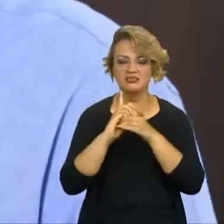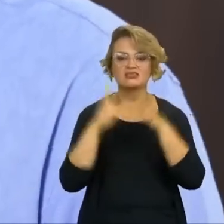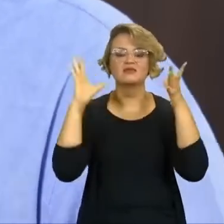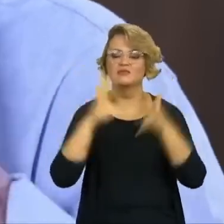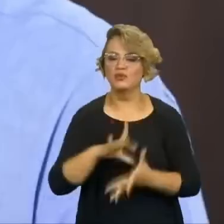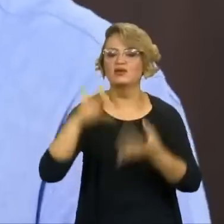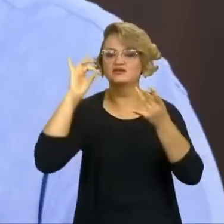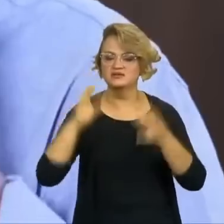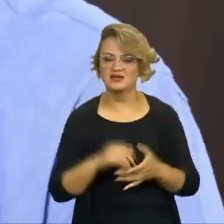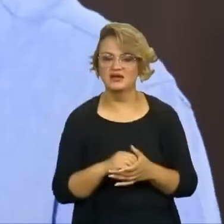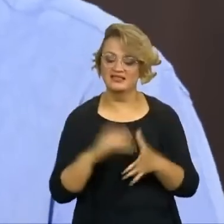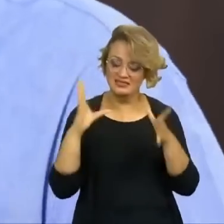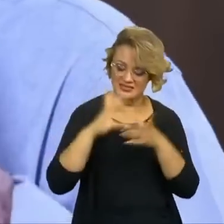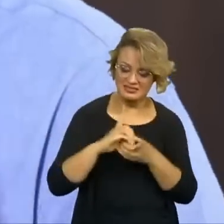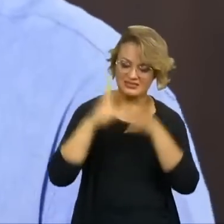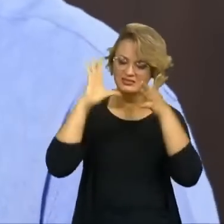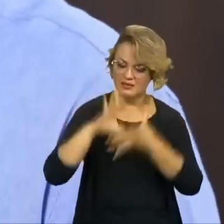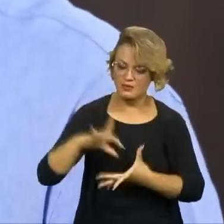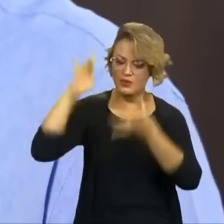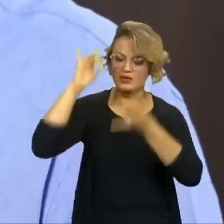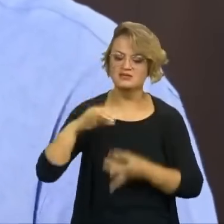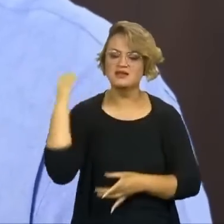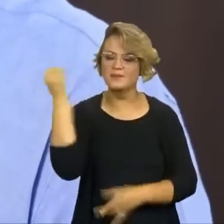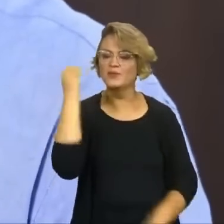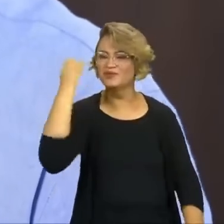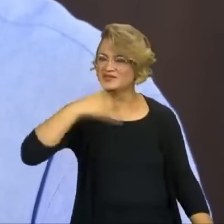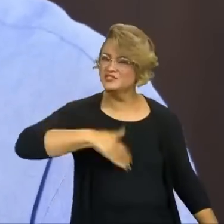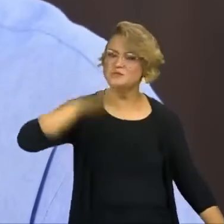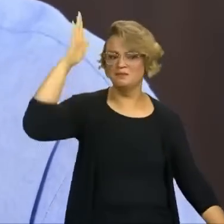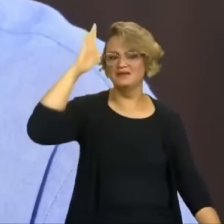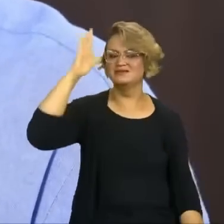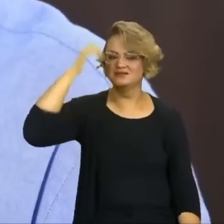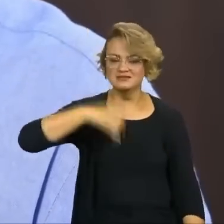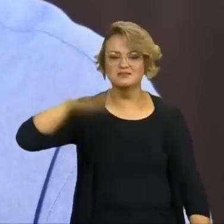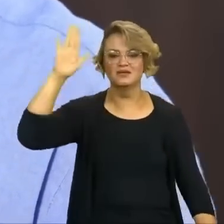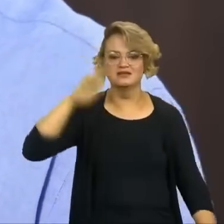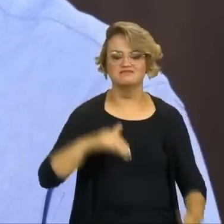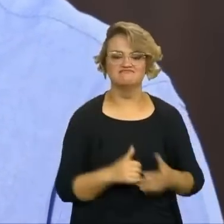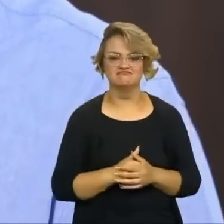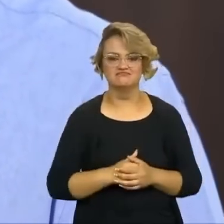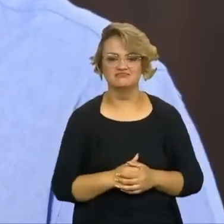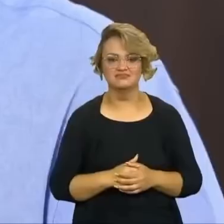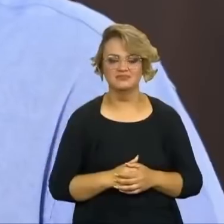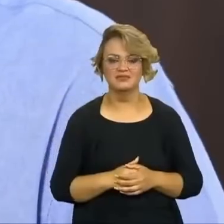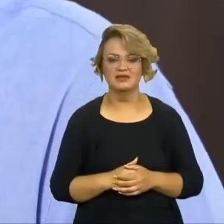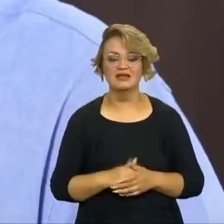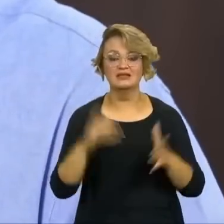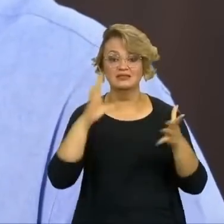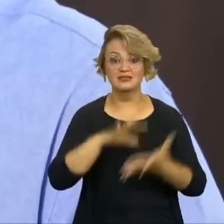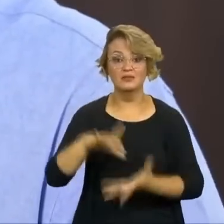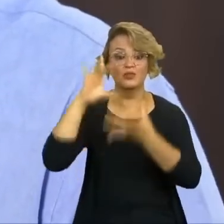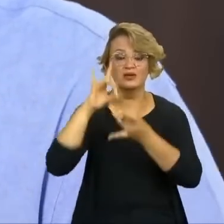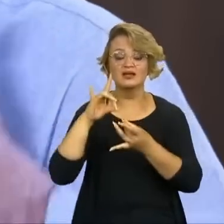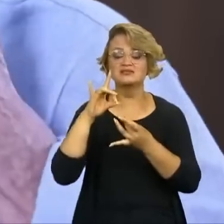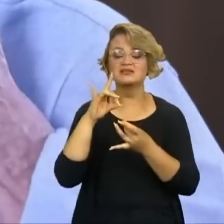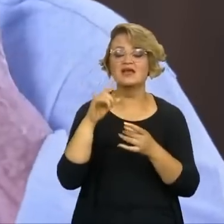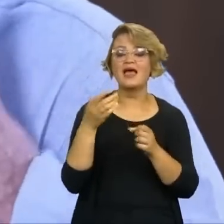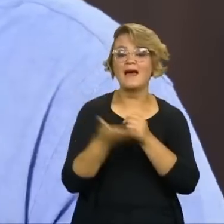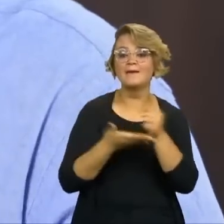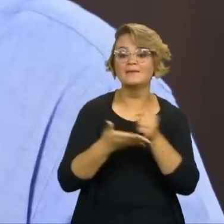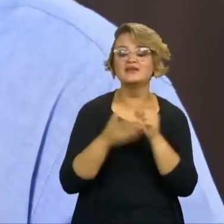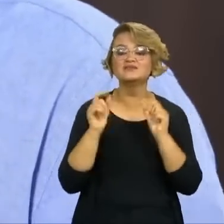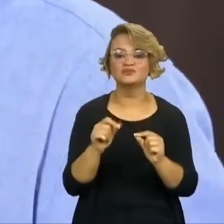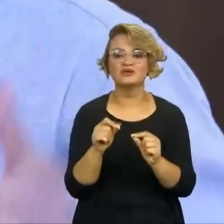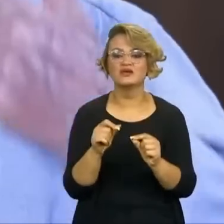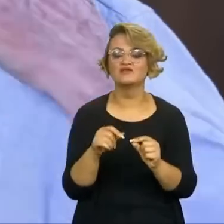a coisa mais importante na história, sabe, da humanidade. Porque a democracia, ela pressupõe que você tem direito